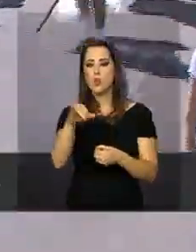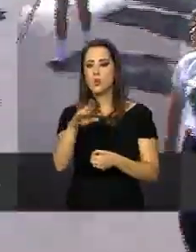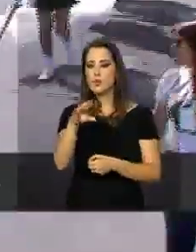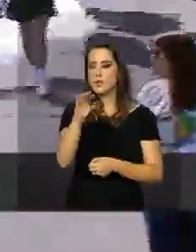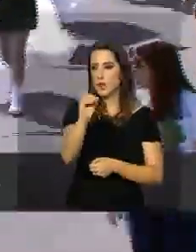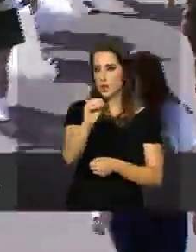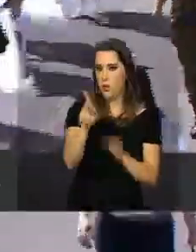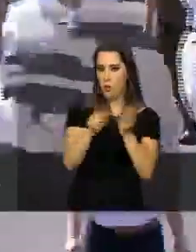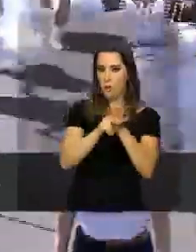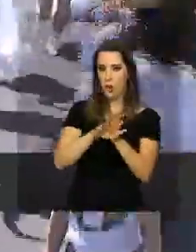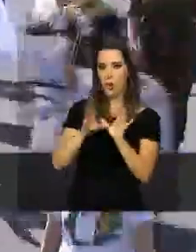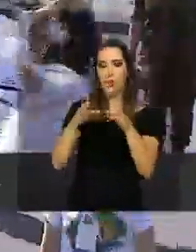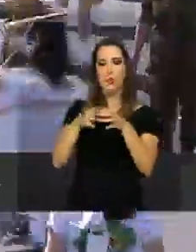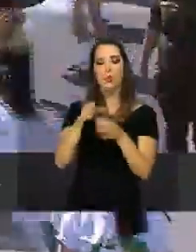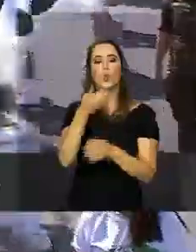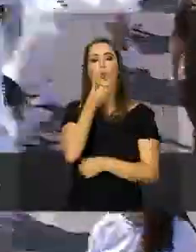Tiradentes.